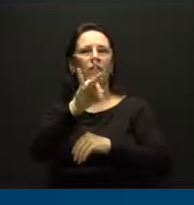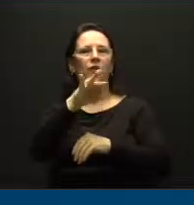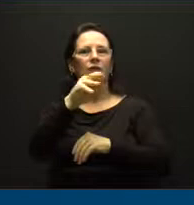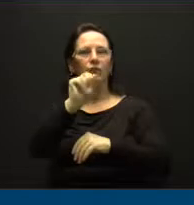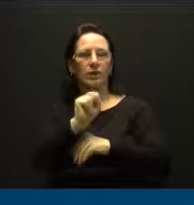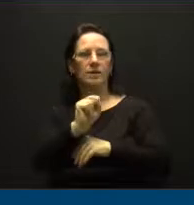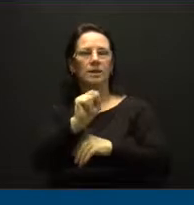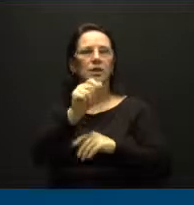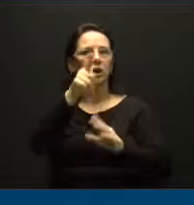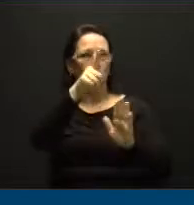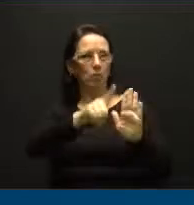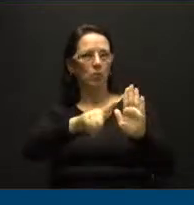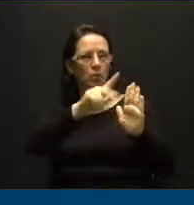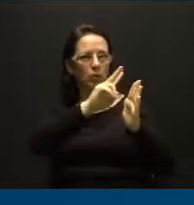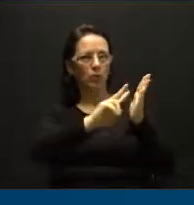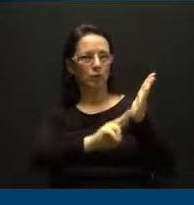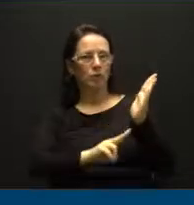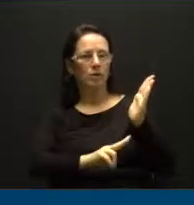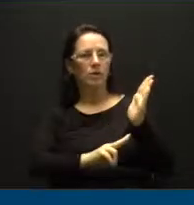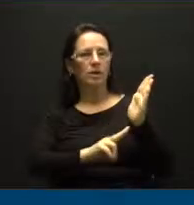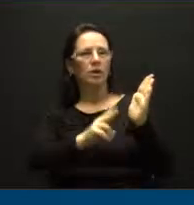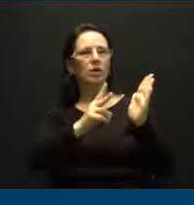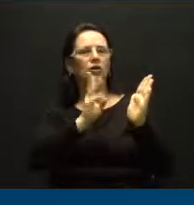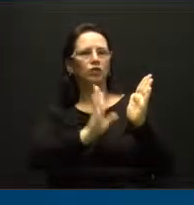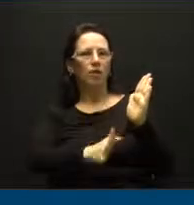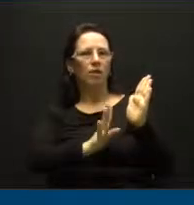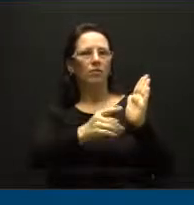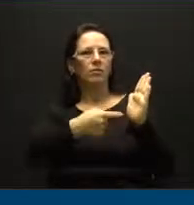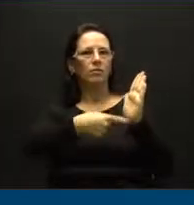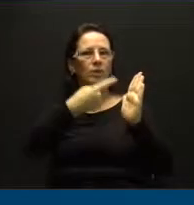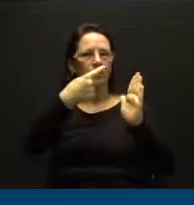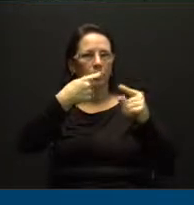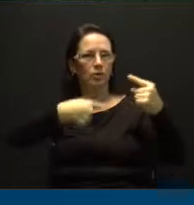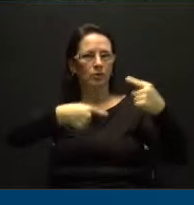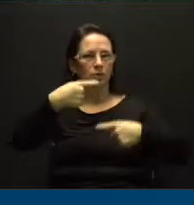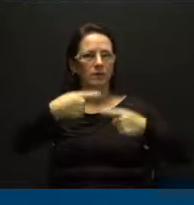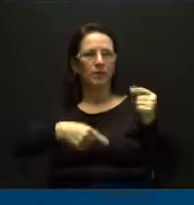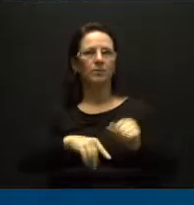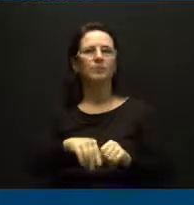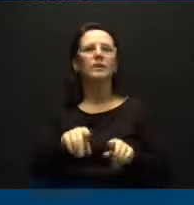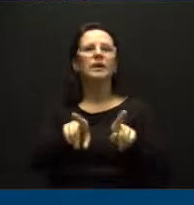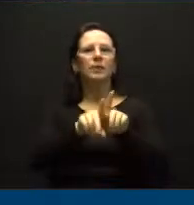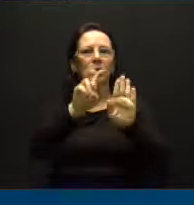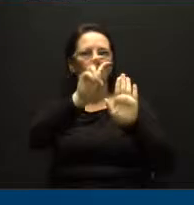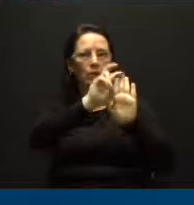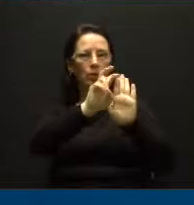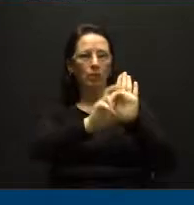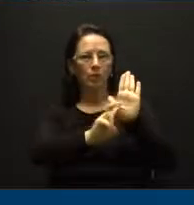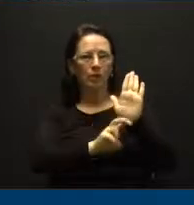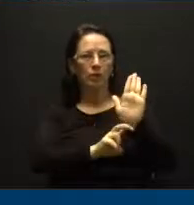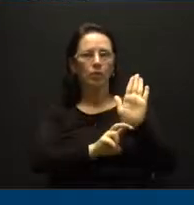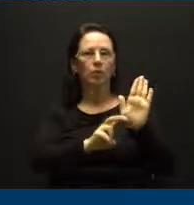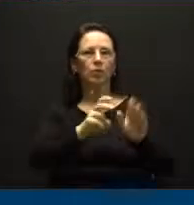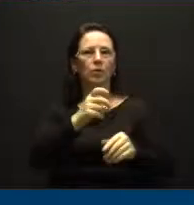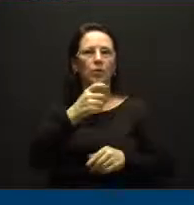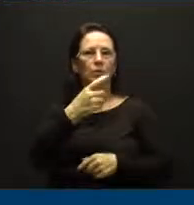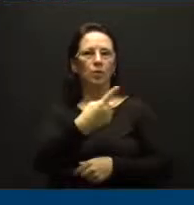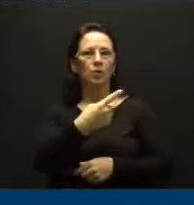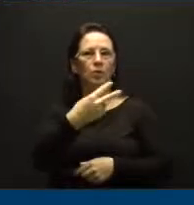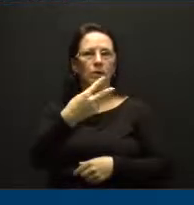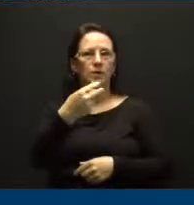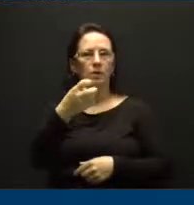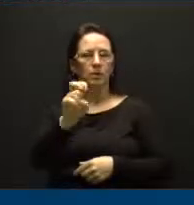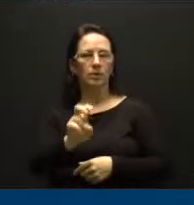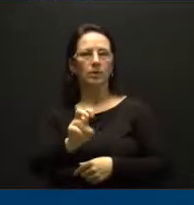providências esse processo está em primeira discussão o quinto processo número 1.250 de